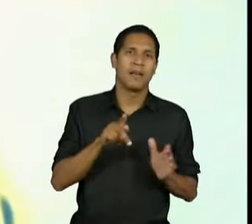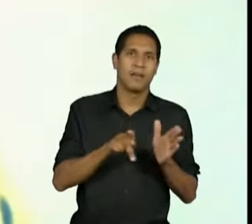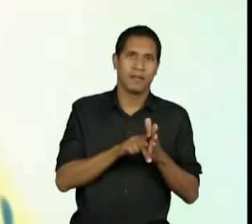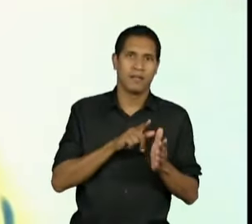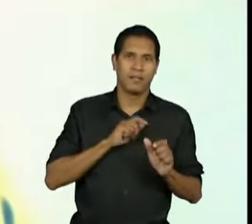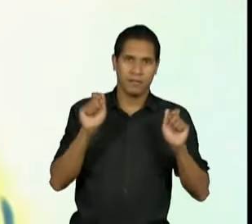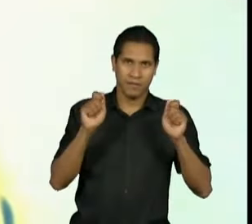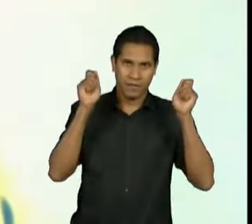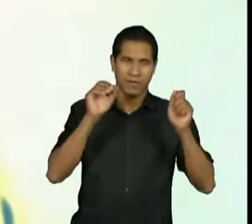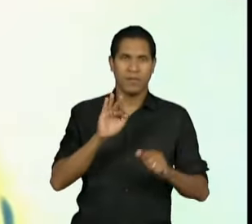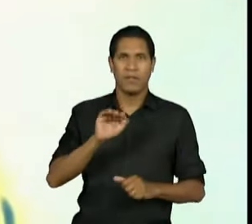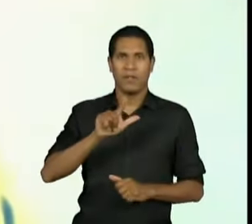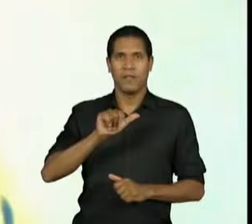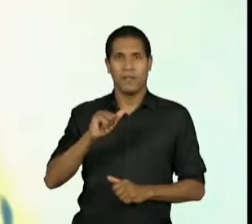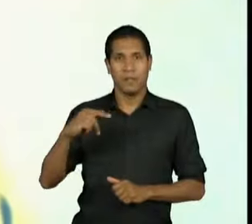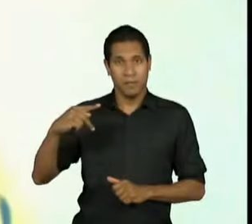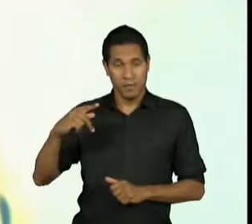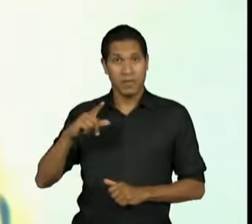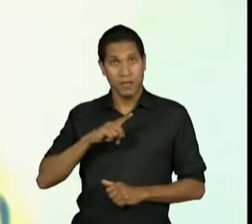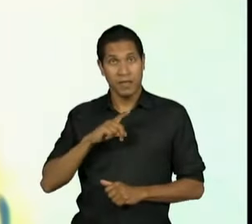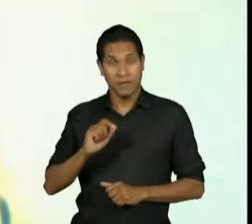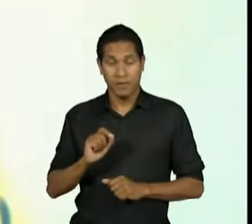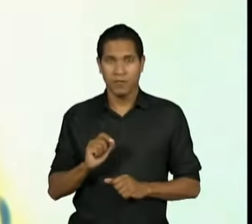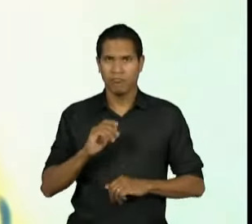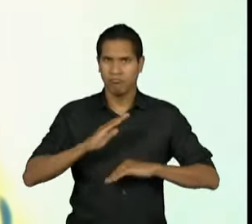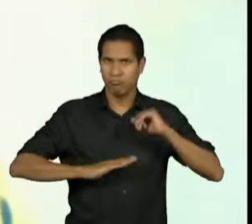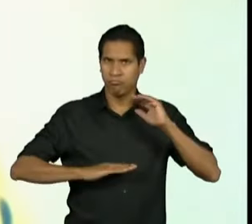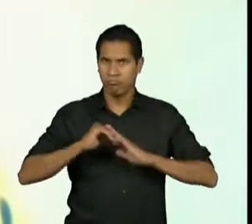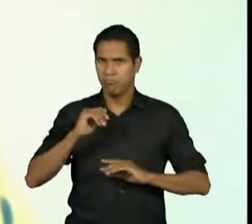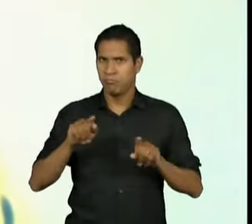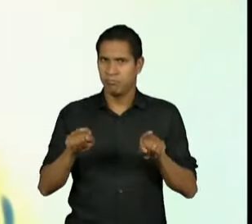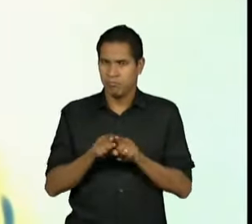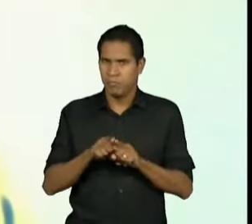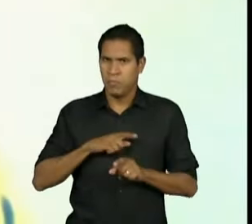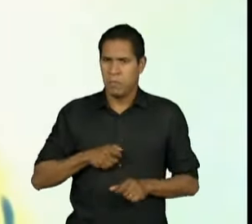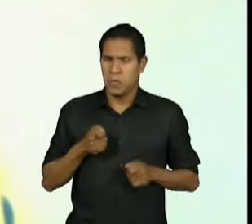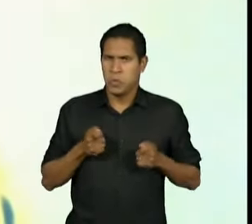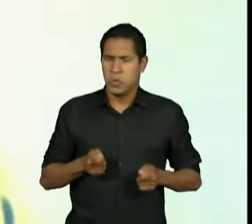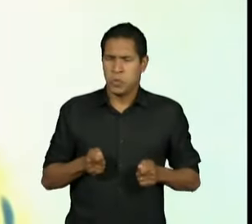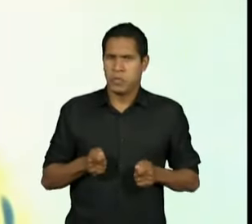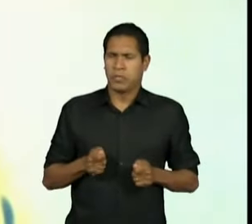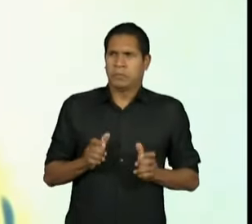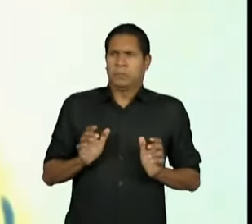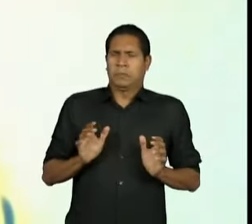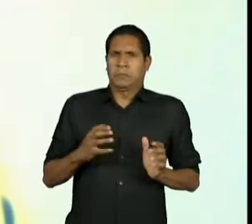teve uma atitude bastante ostensiva comigo,